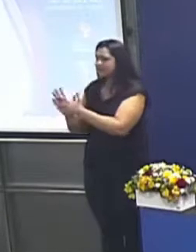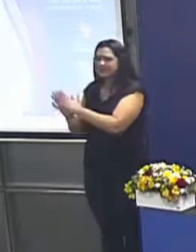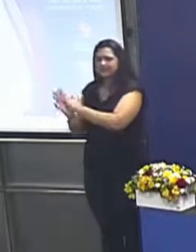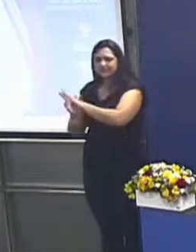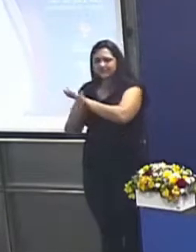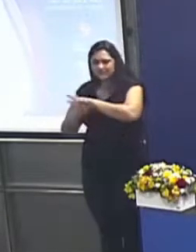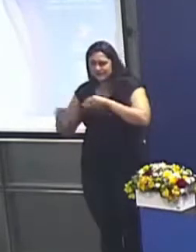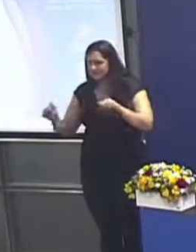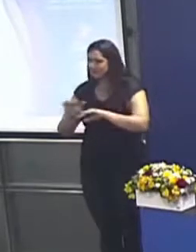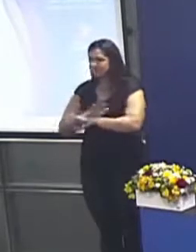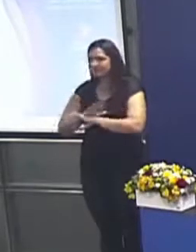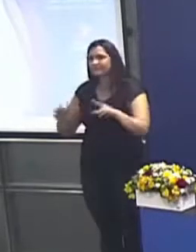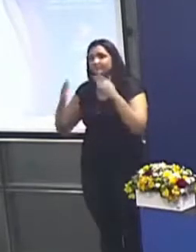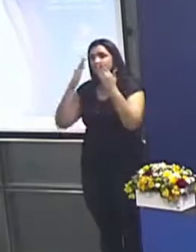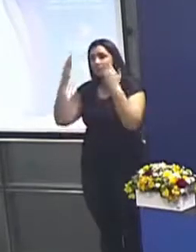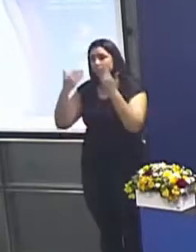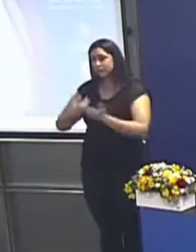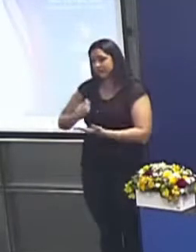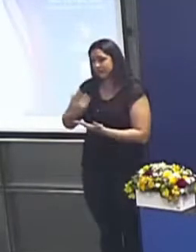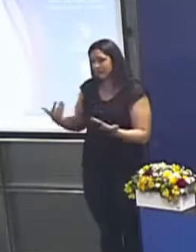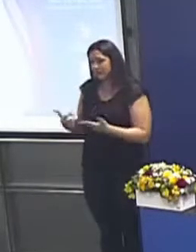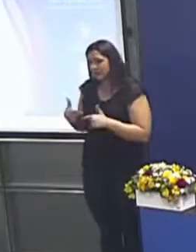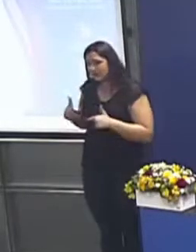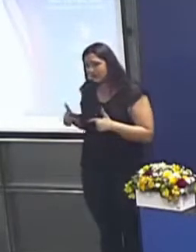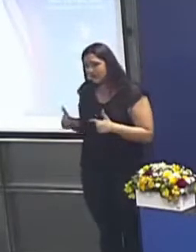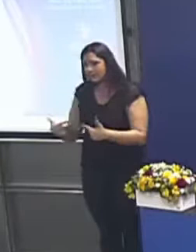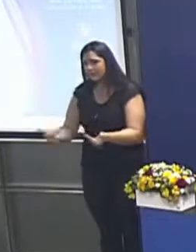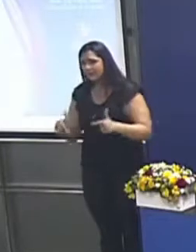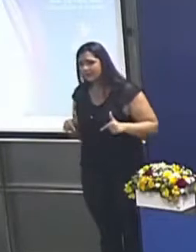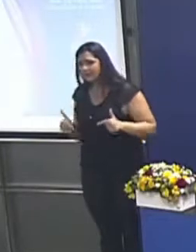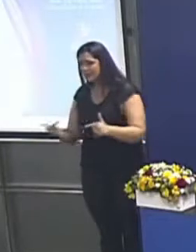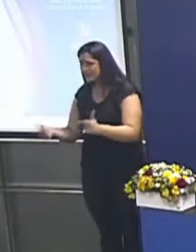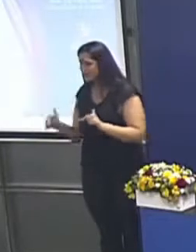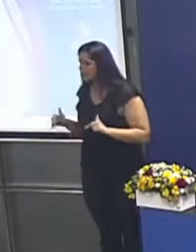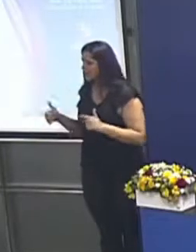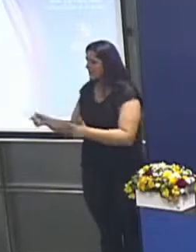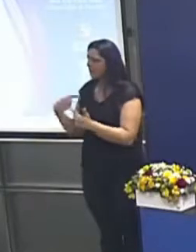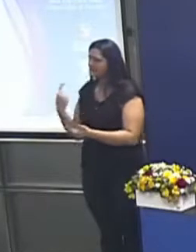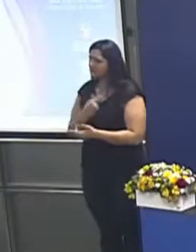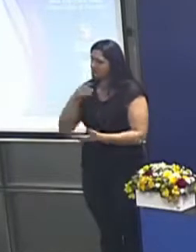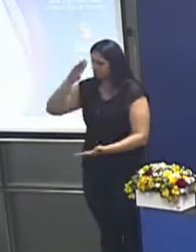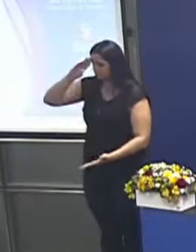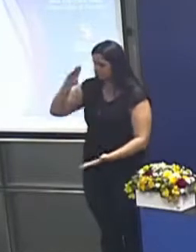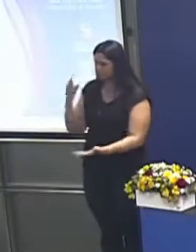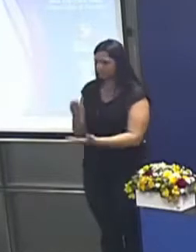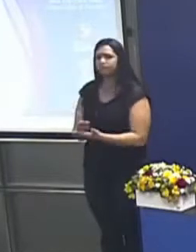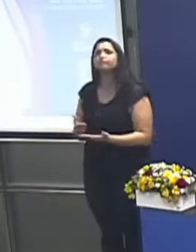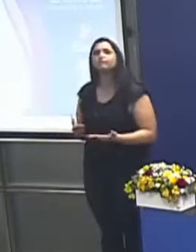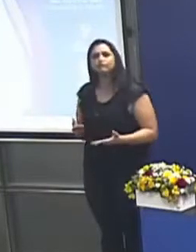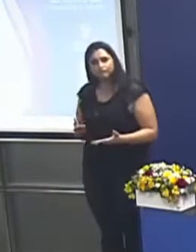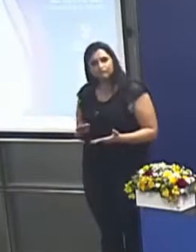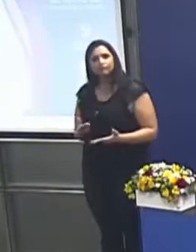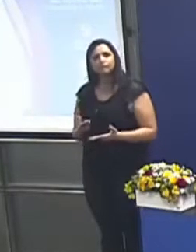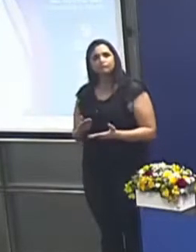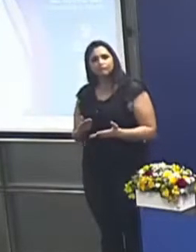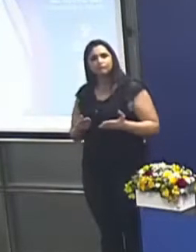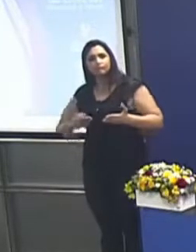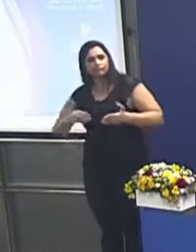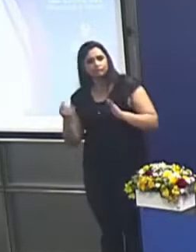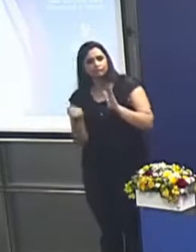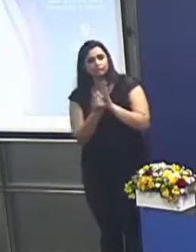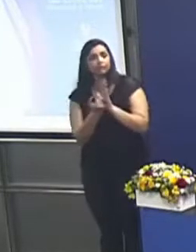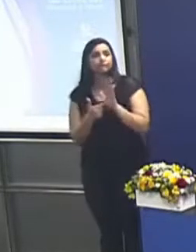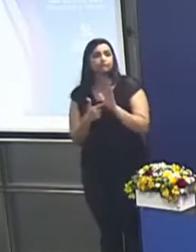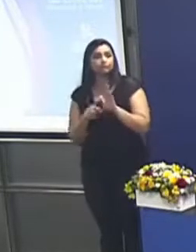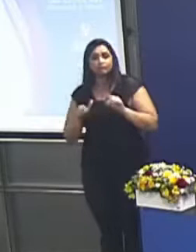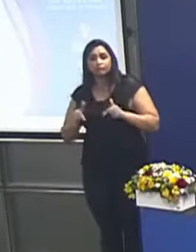É para isso que a nossa psicologia trabalha, é nisso que acreditamos nessa construção. E demarcar que a gente